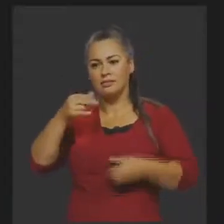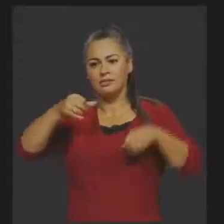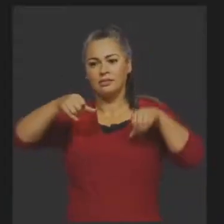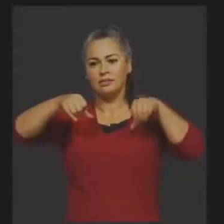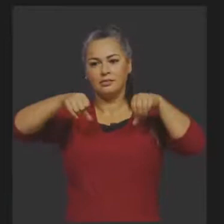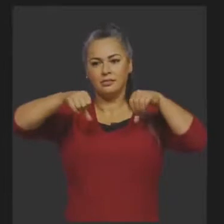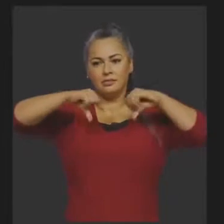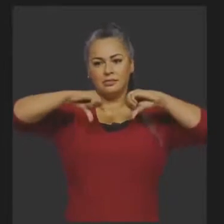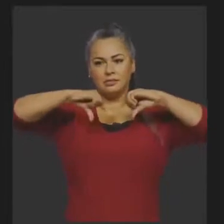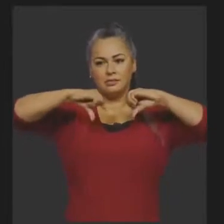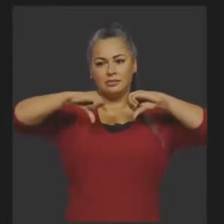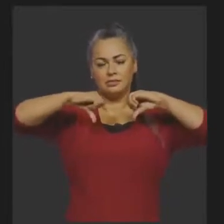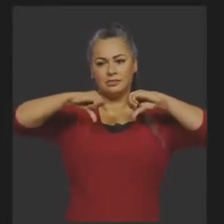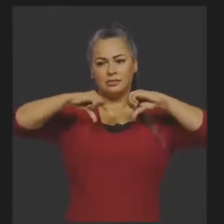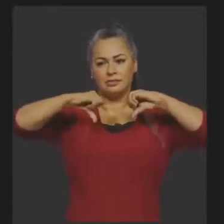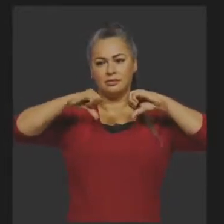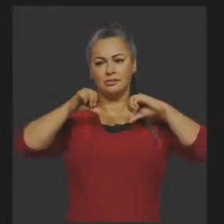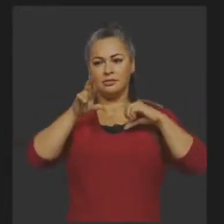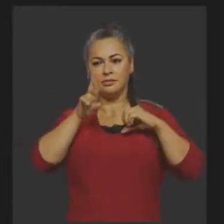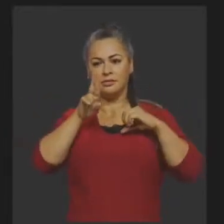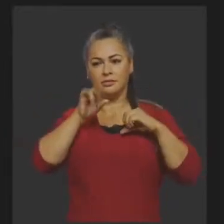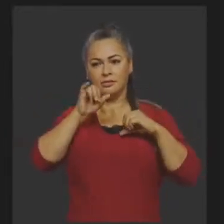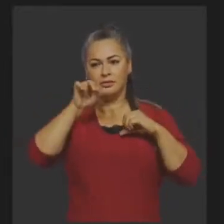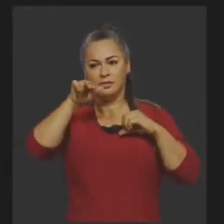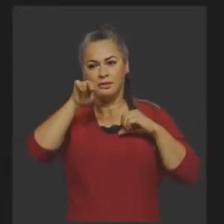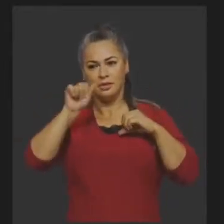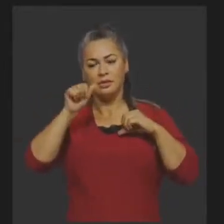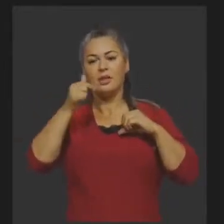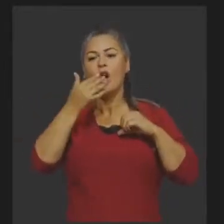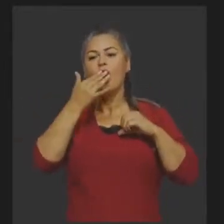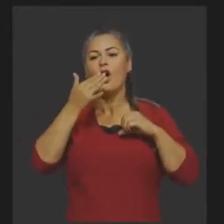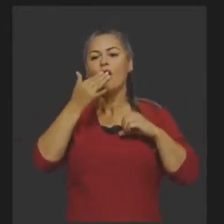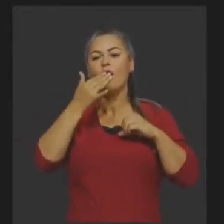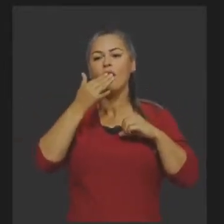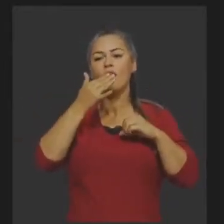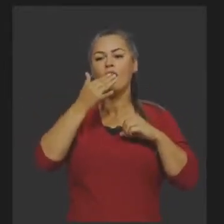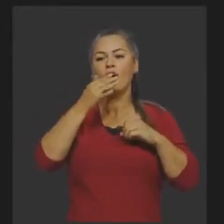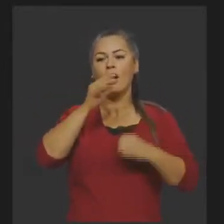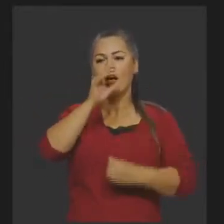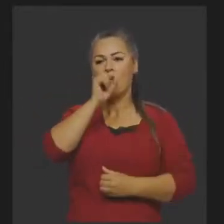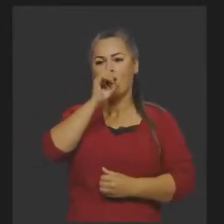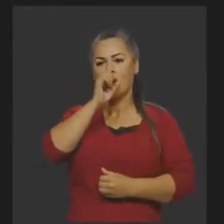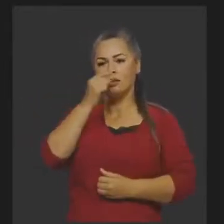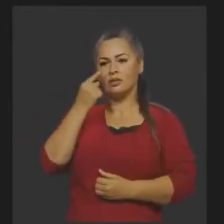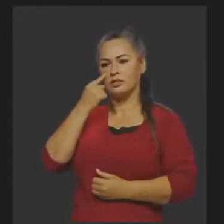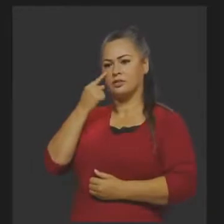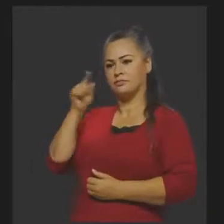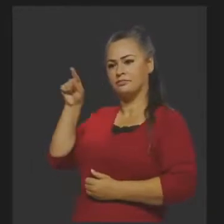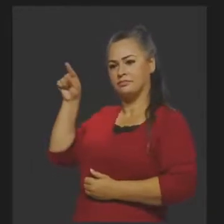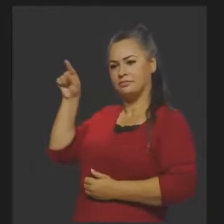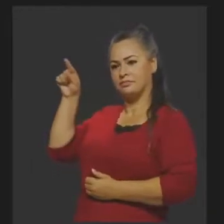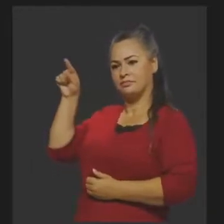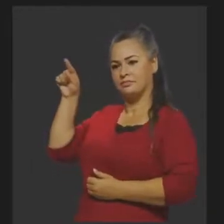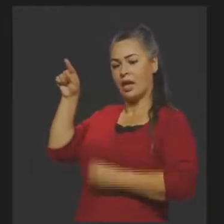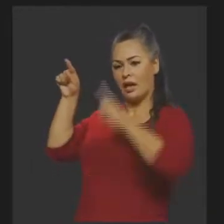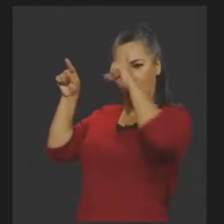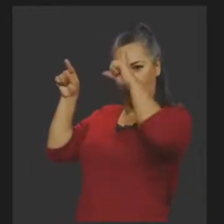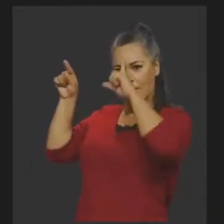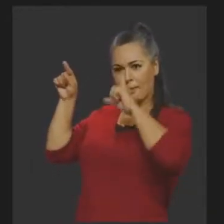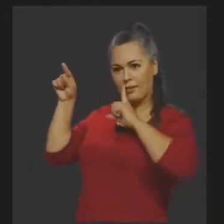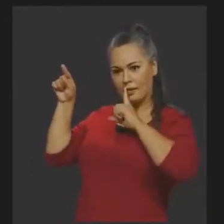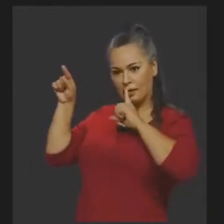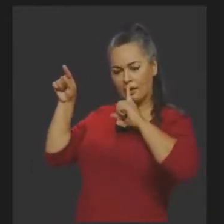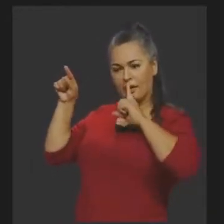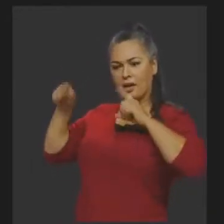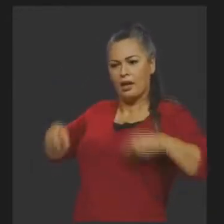esquerdo, representado aí por uma cor marrom, meio alaranjada. De amarelo eu representei os ureteres, então a gente